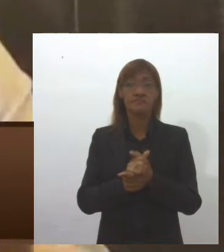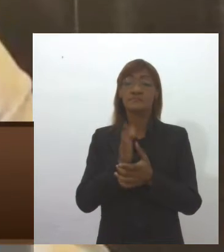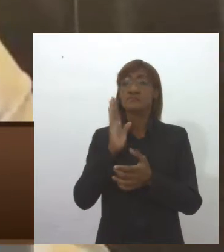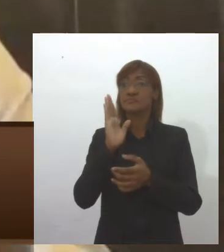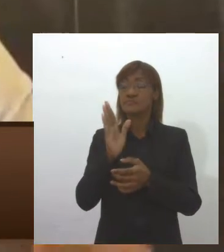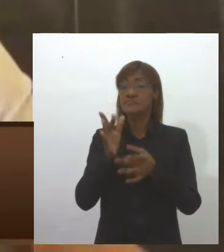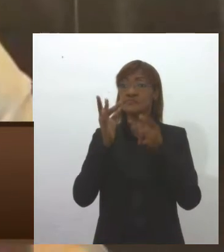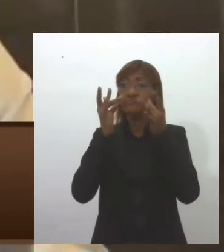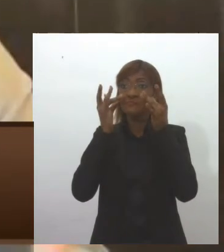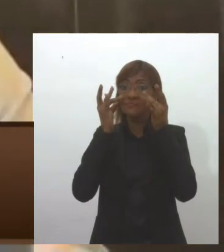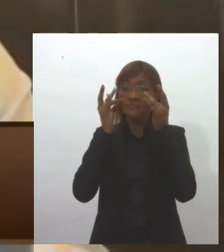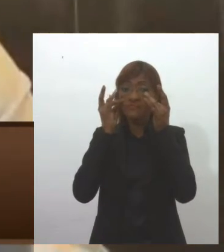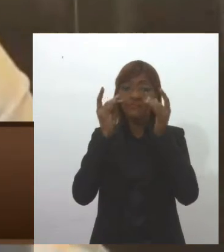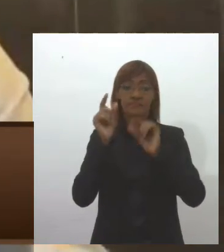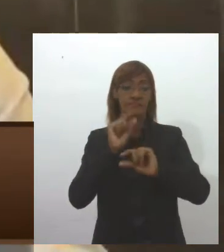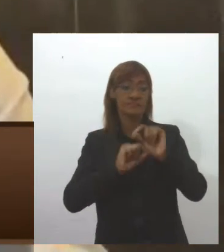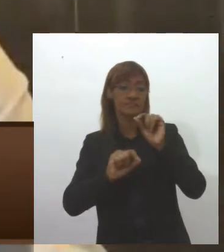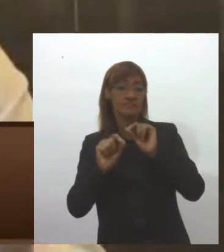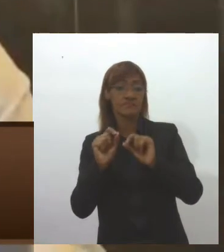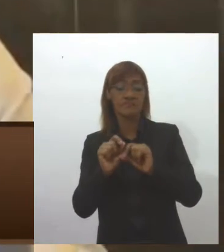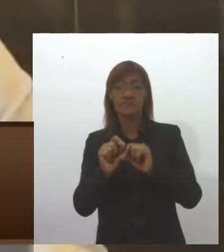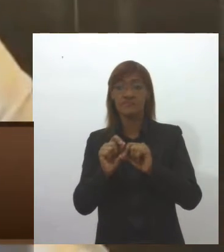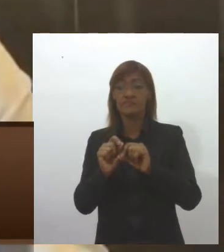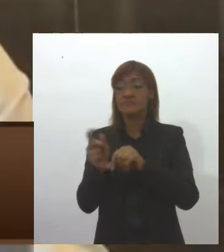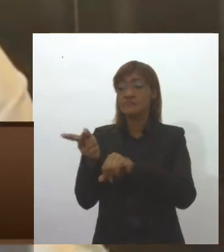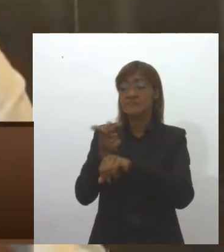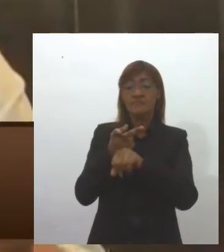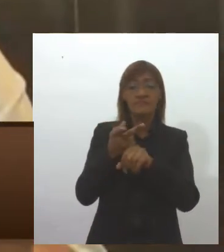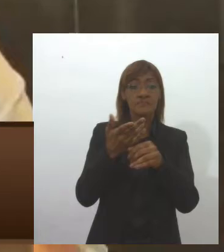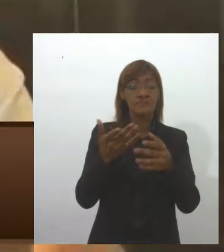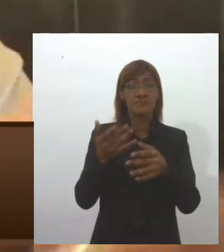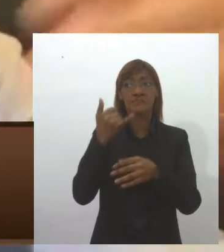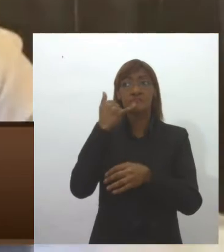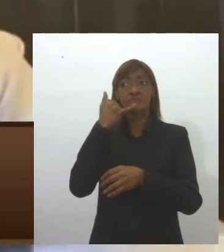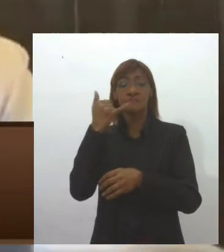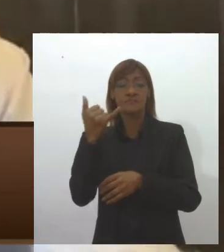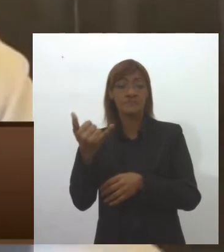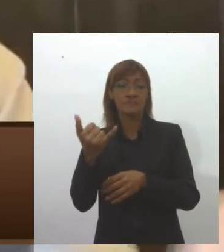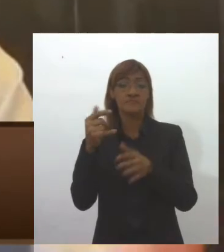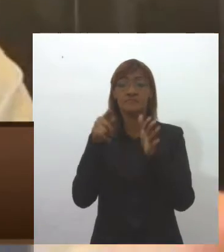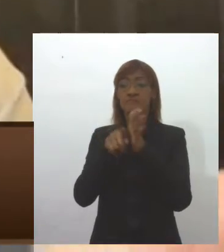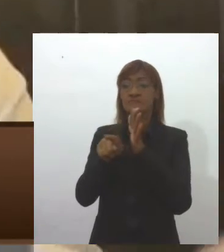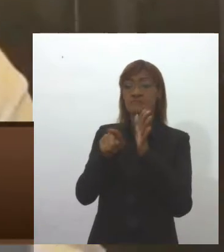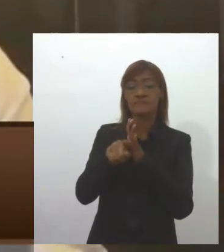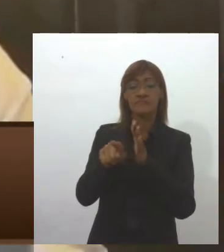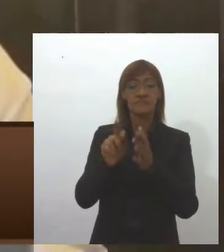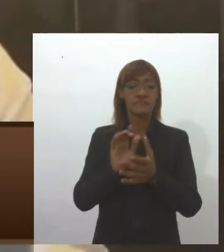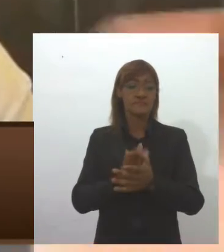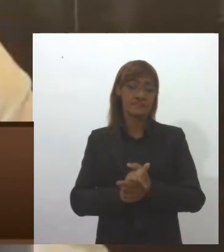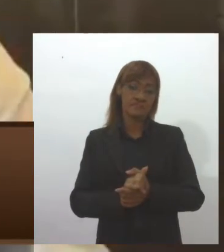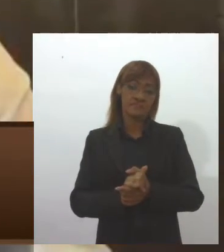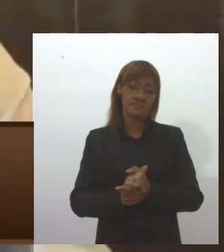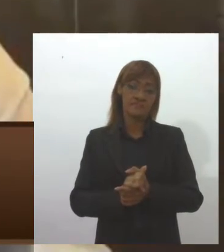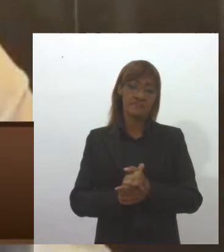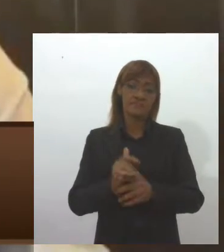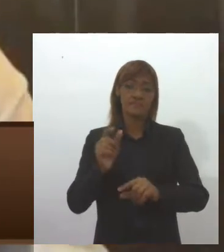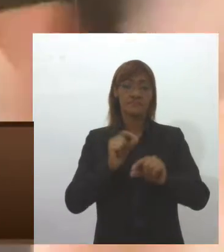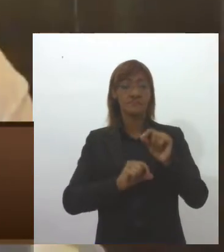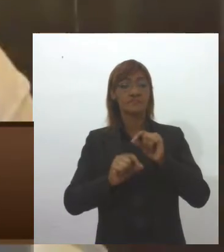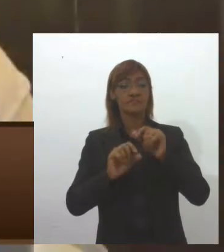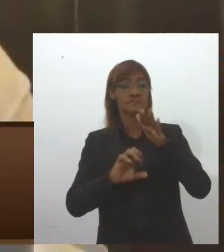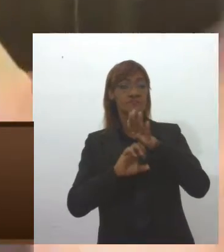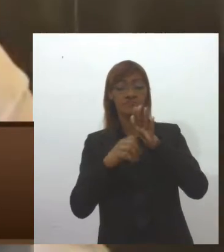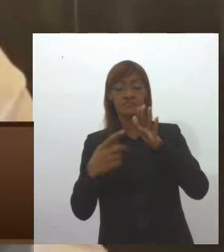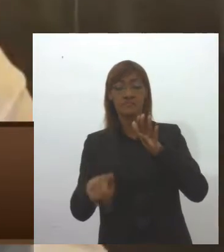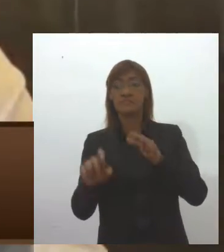uma luz no fim do túnel na procura das pessoas, as ligações para os hotéis, já querendo saber de Réveillon. Tem um grande empresário aqui de Sergipe que